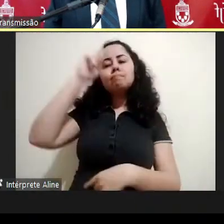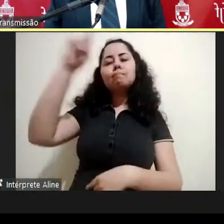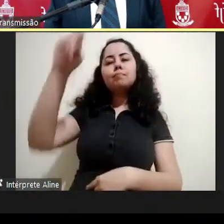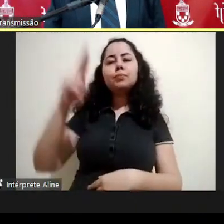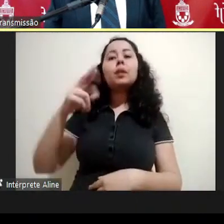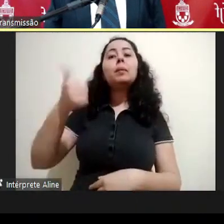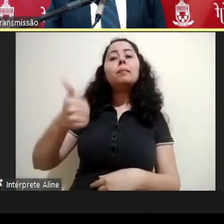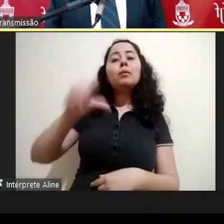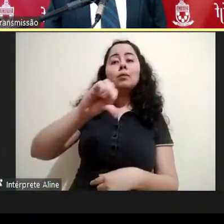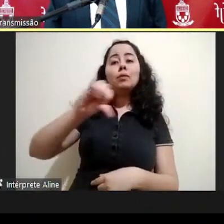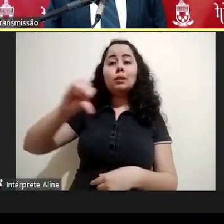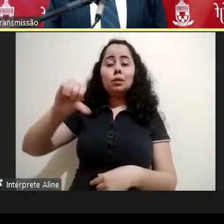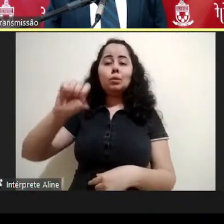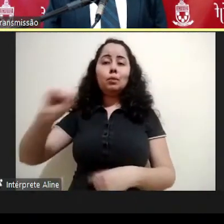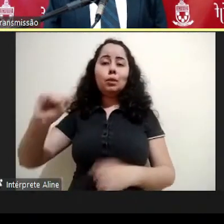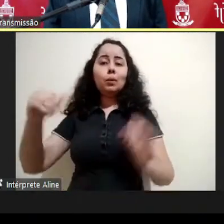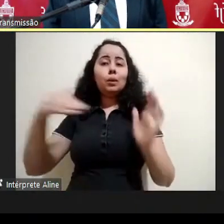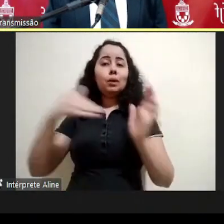2017.